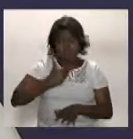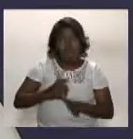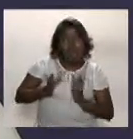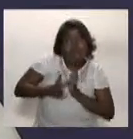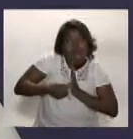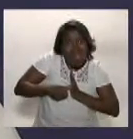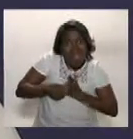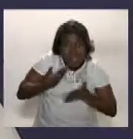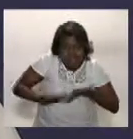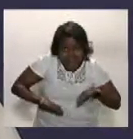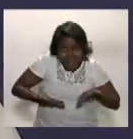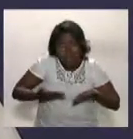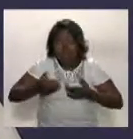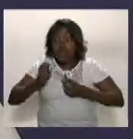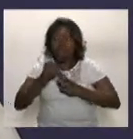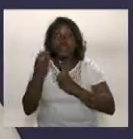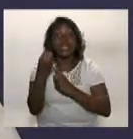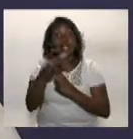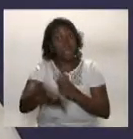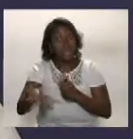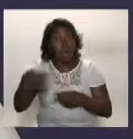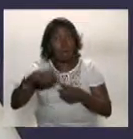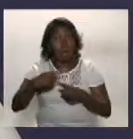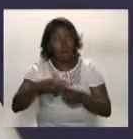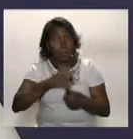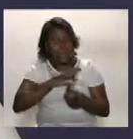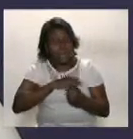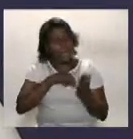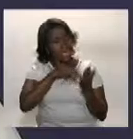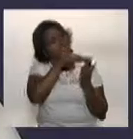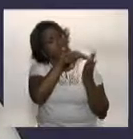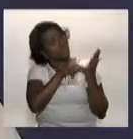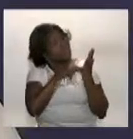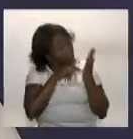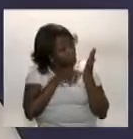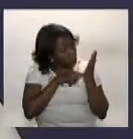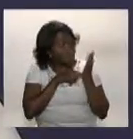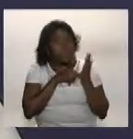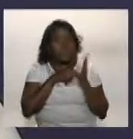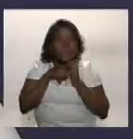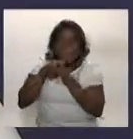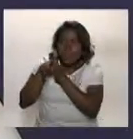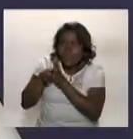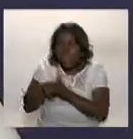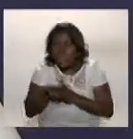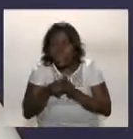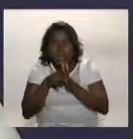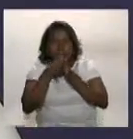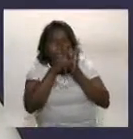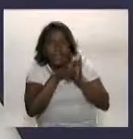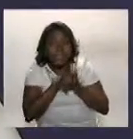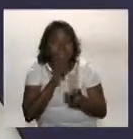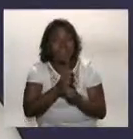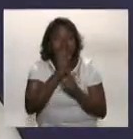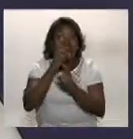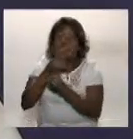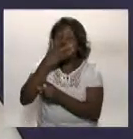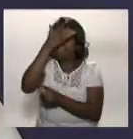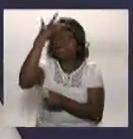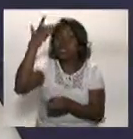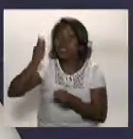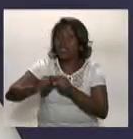fazer esse registro. É evidente que ter um bem ou ser vítima de um crime é muito ruim, né?